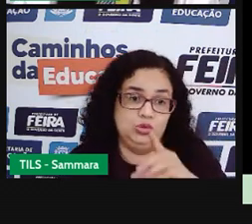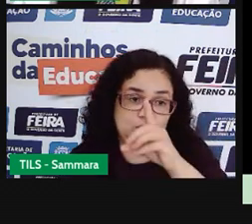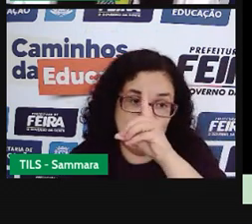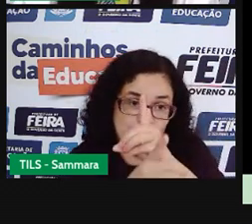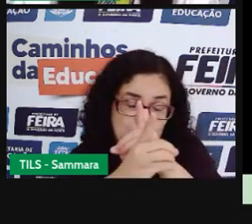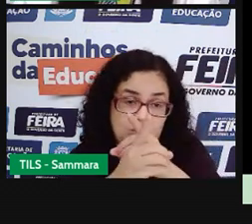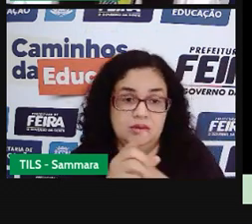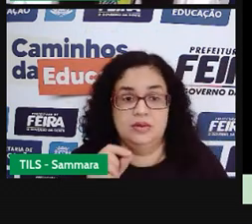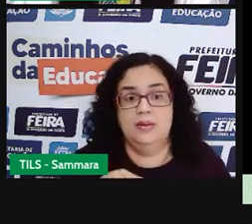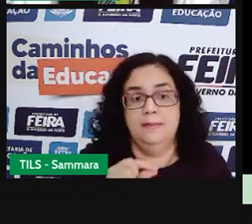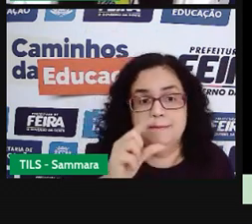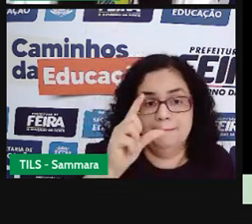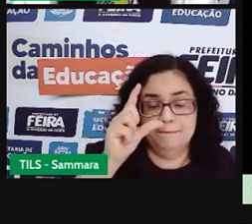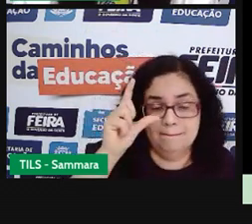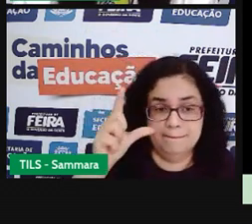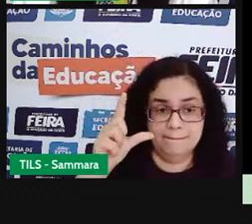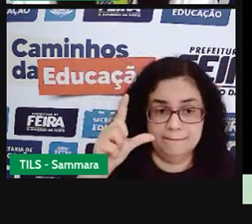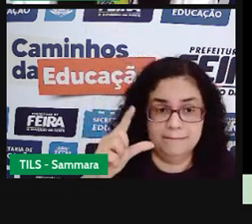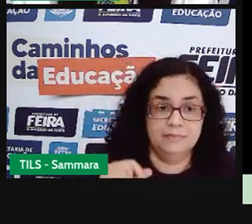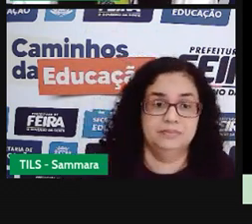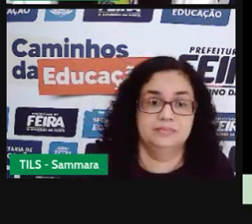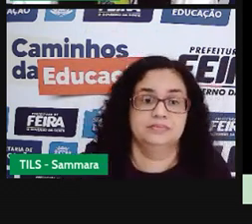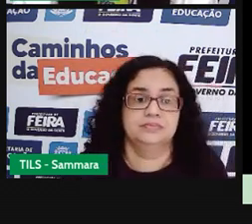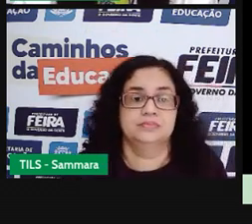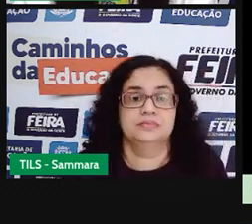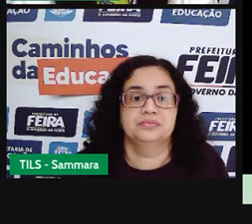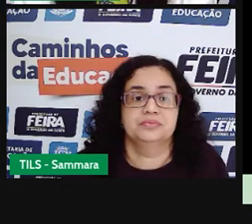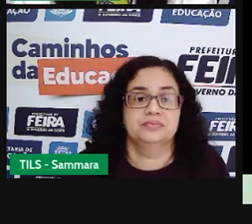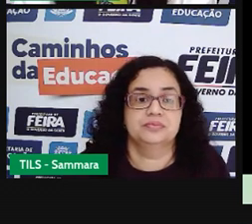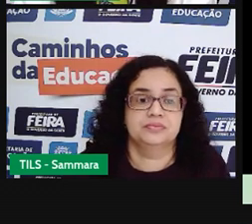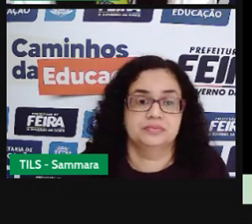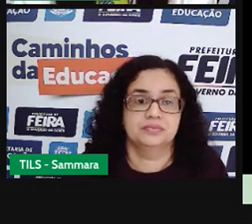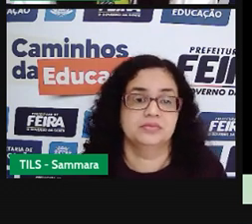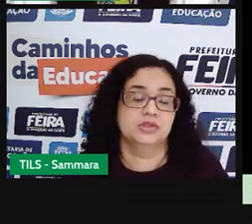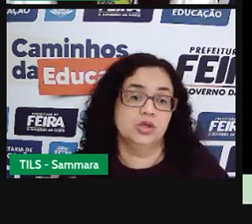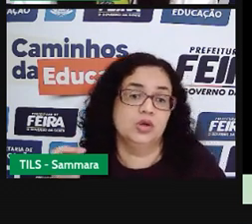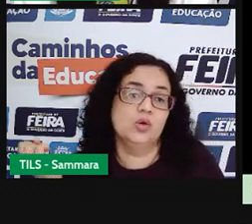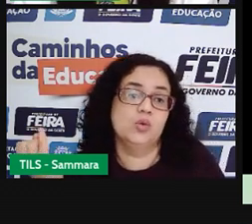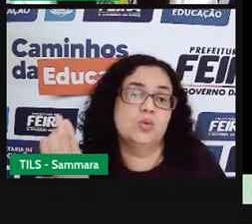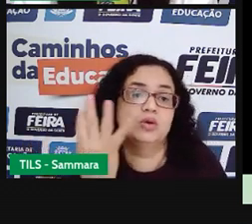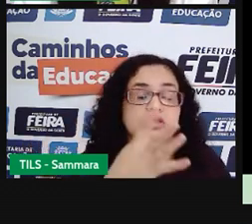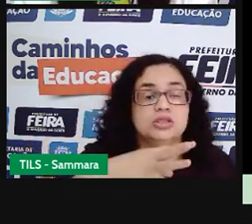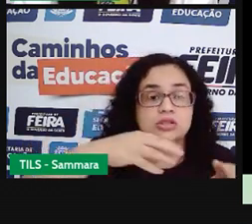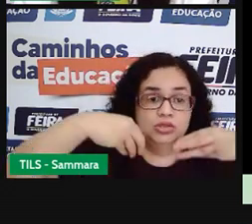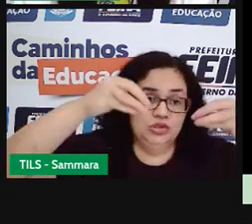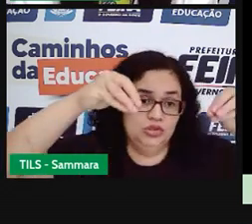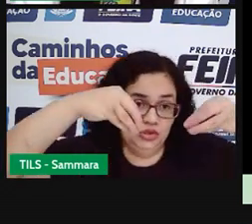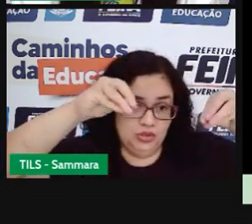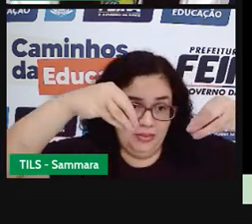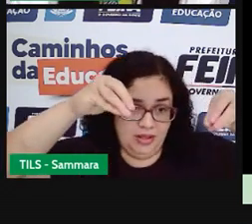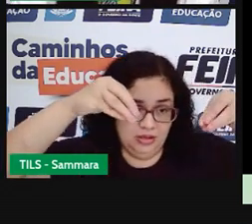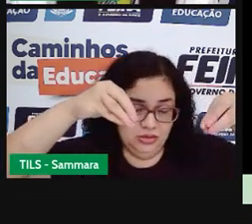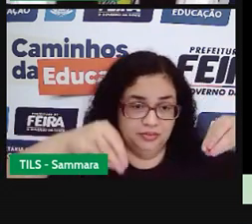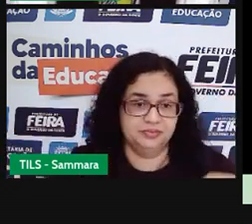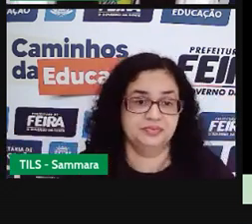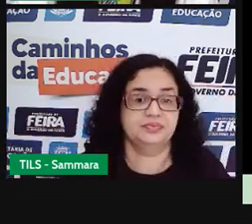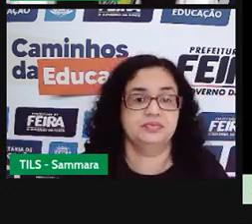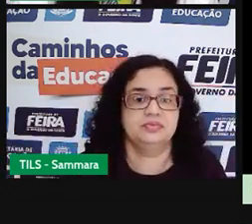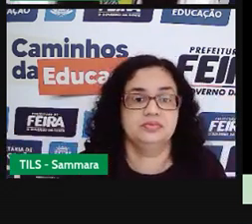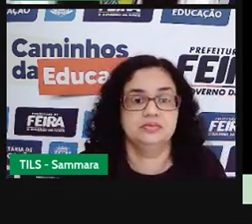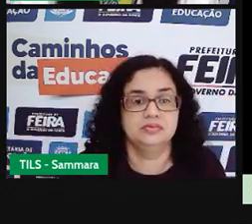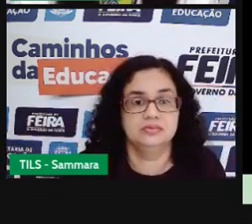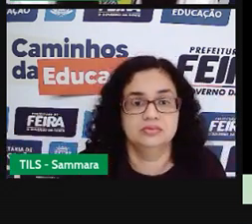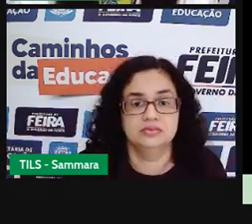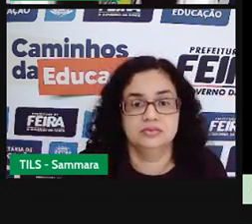ele na maioria da na maior parte dos doentes mais grande quantidade de plástico sendo descartável e